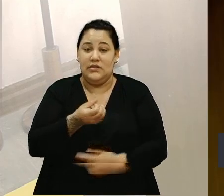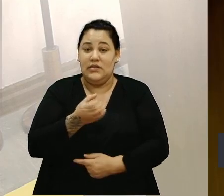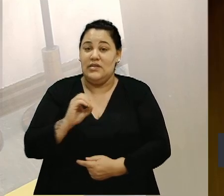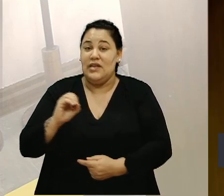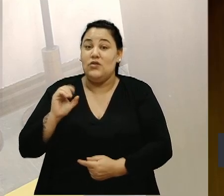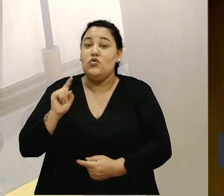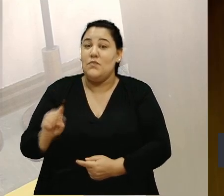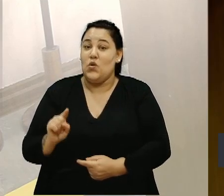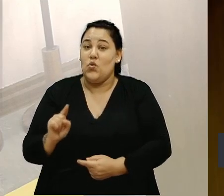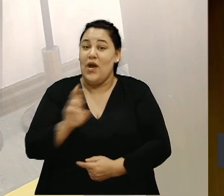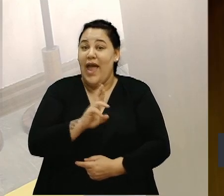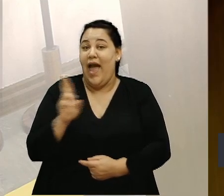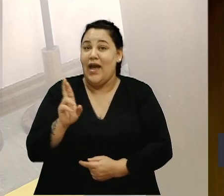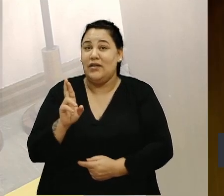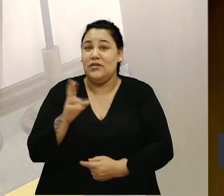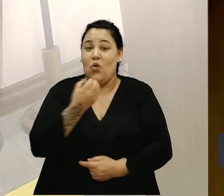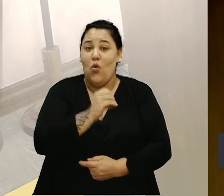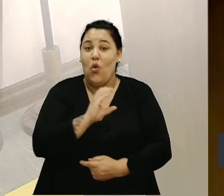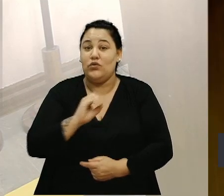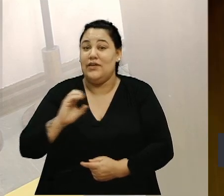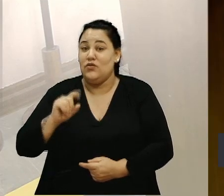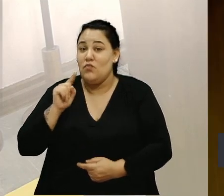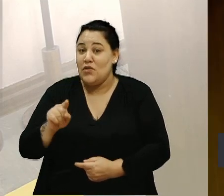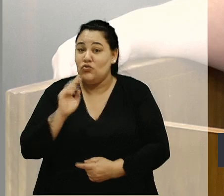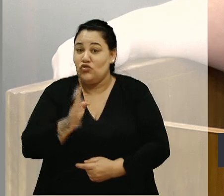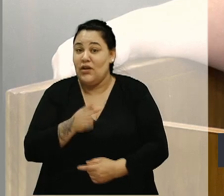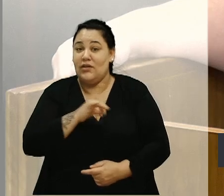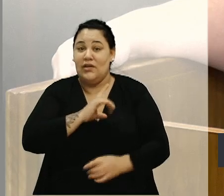reais, 800 mil, já tem projeto.